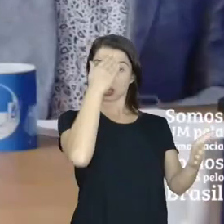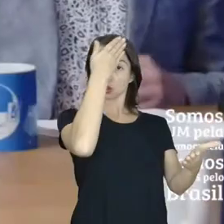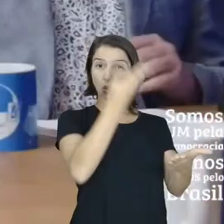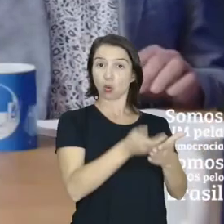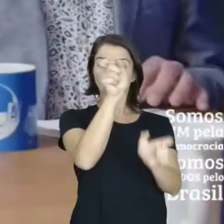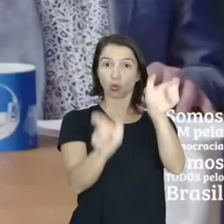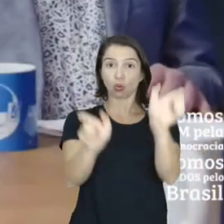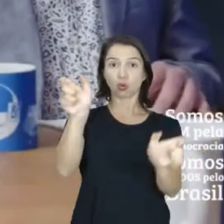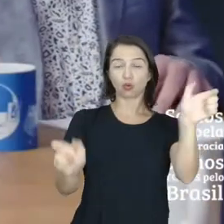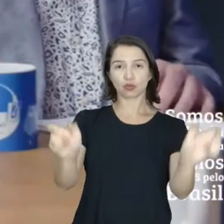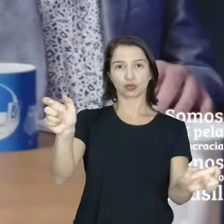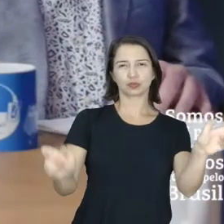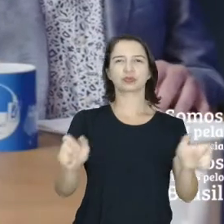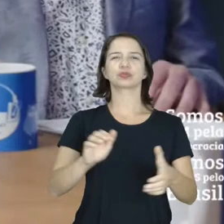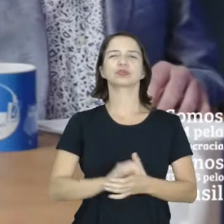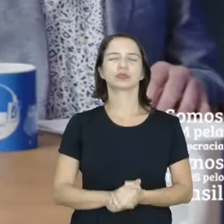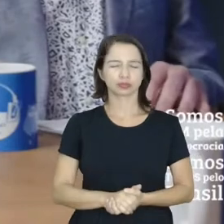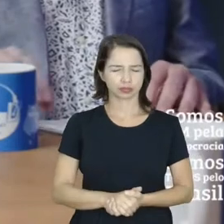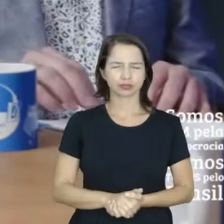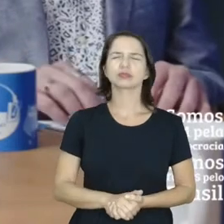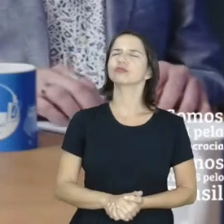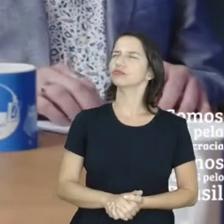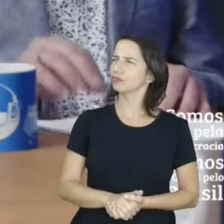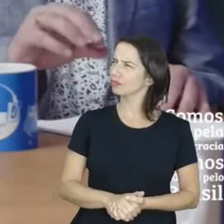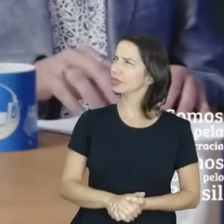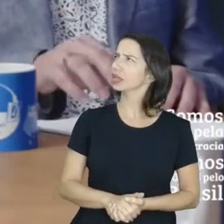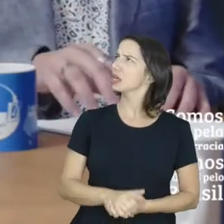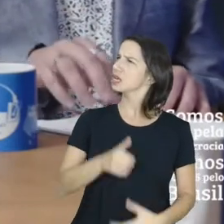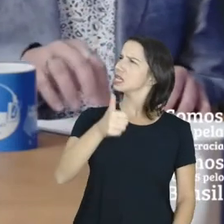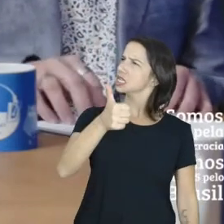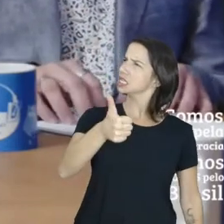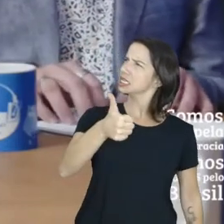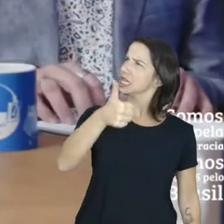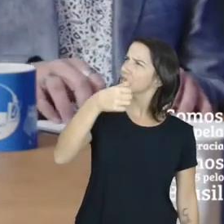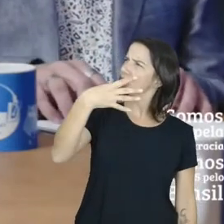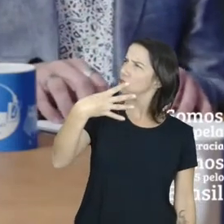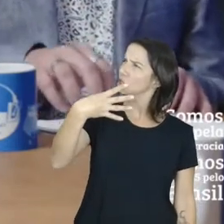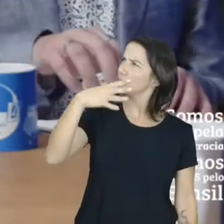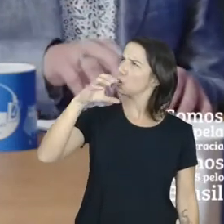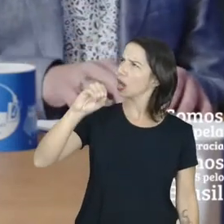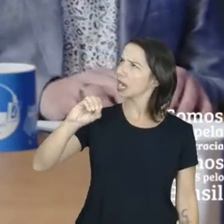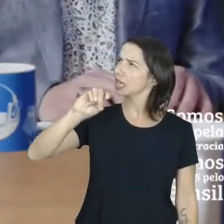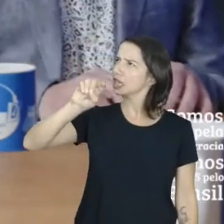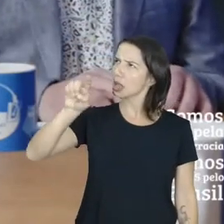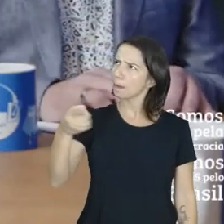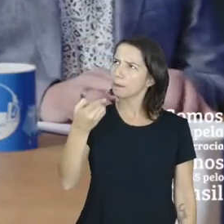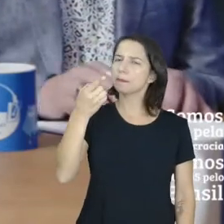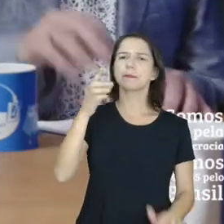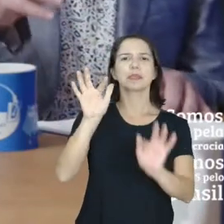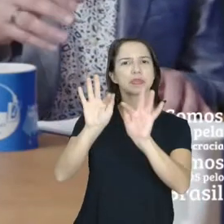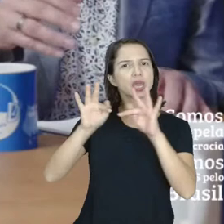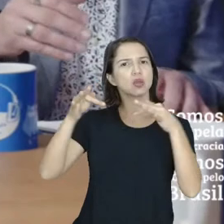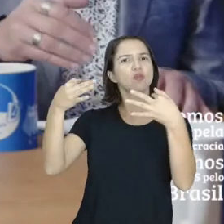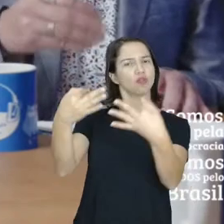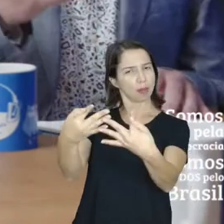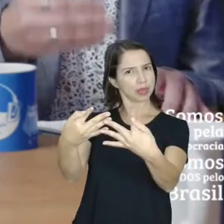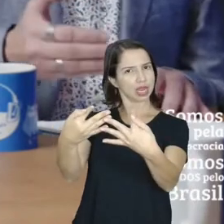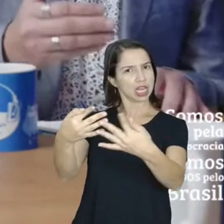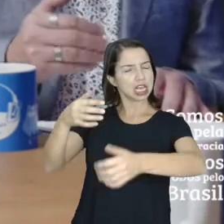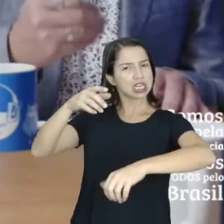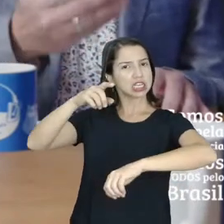140 mil moradias, 140 mil famílias que estão, nesse